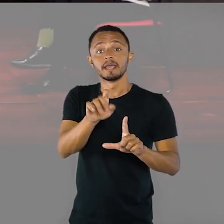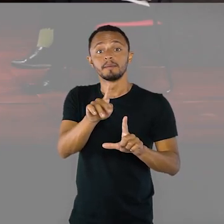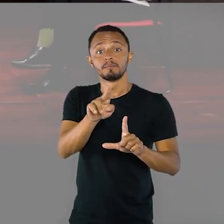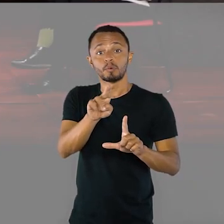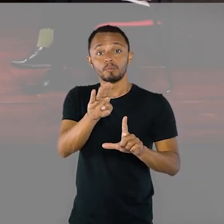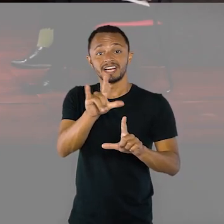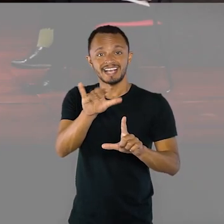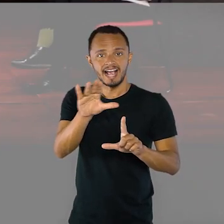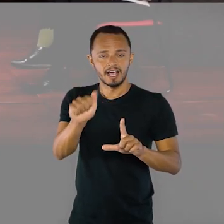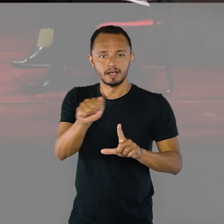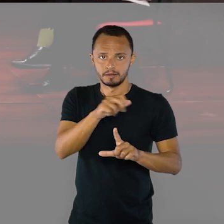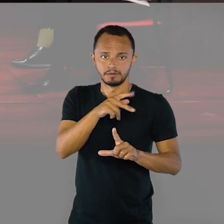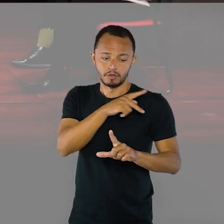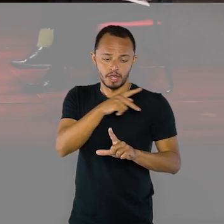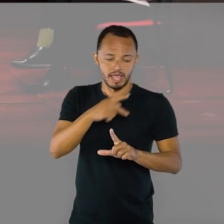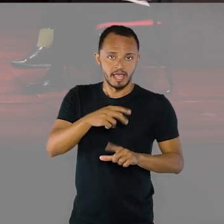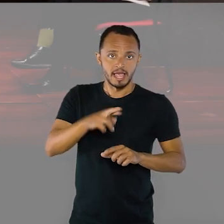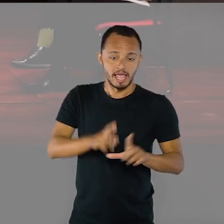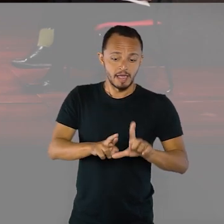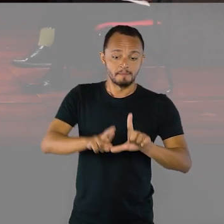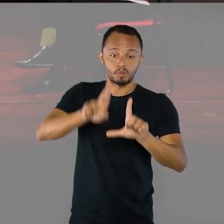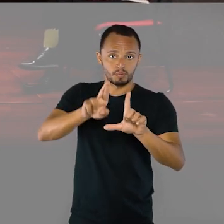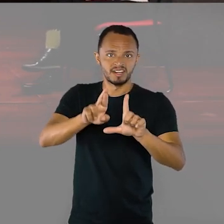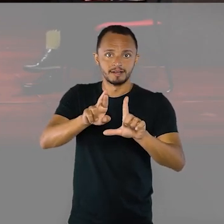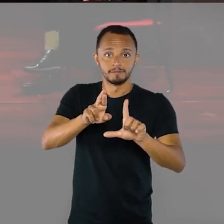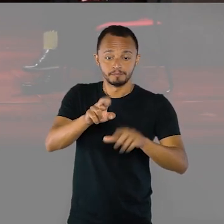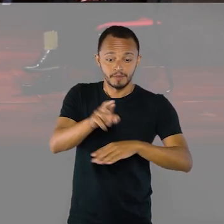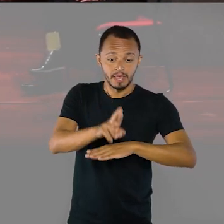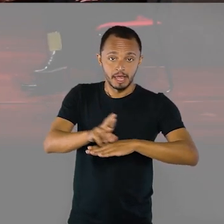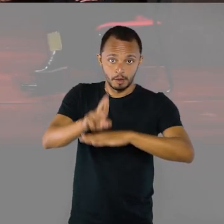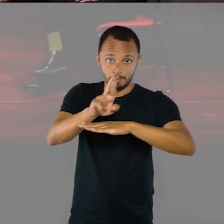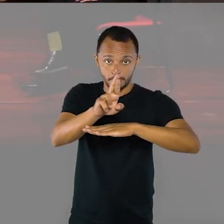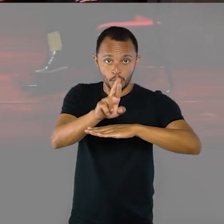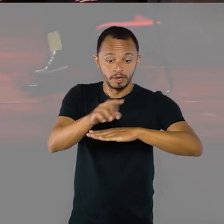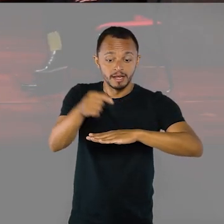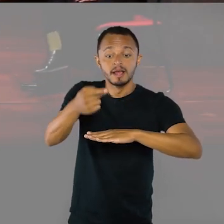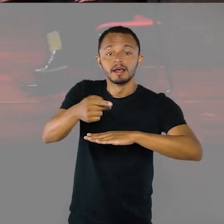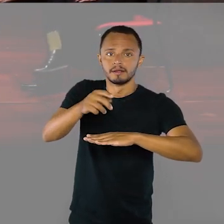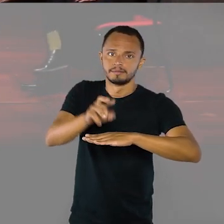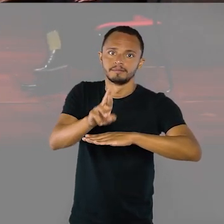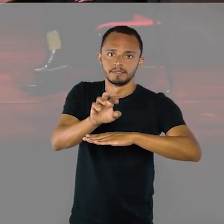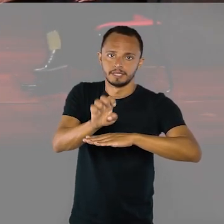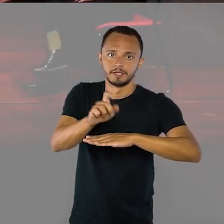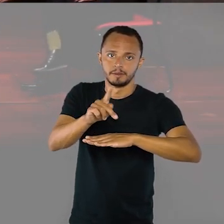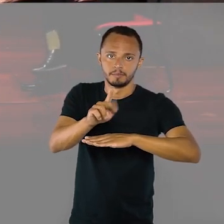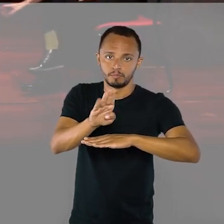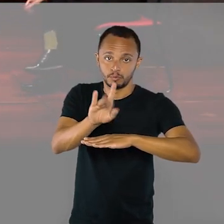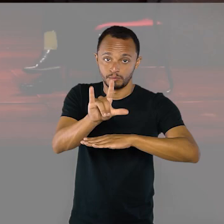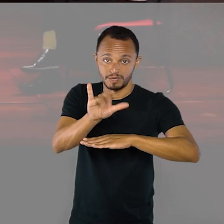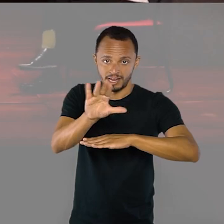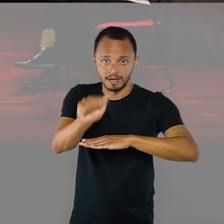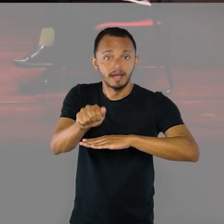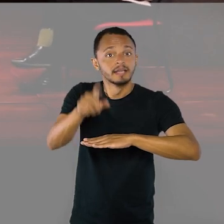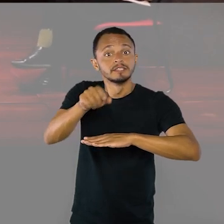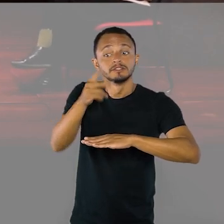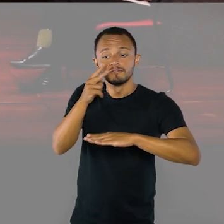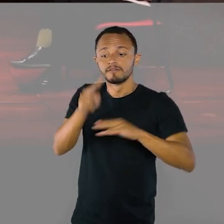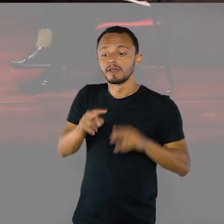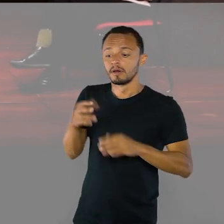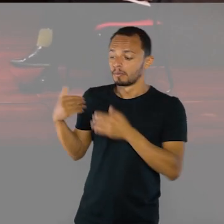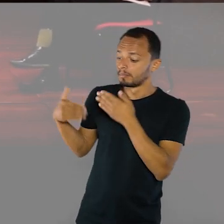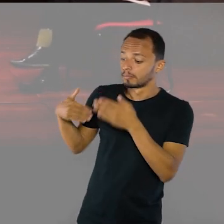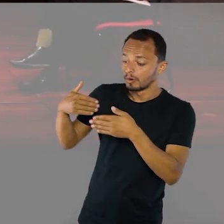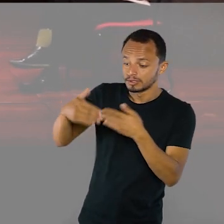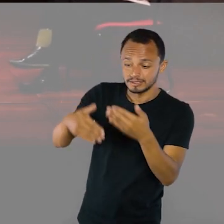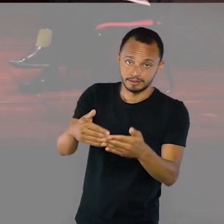outros heróis, outros momentos, que a gente vai pensar e imaginar a independência como um processo que começou antes do 7 de setembro e só